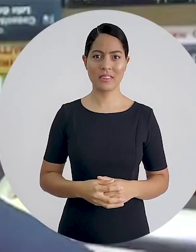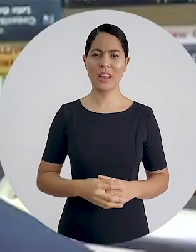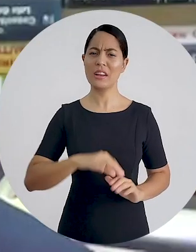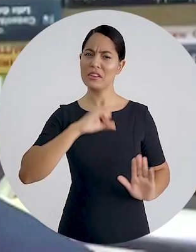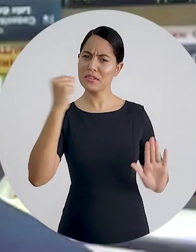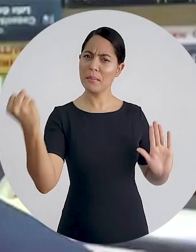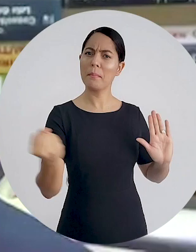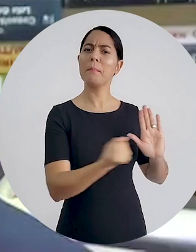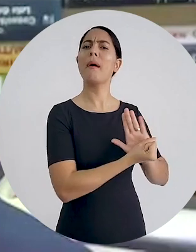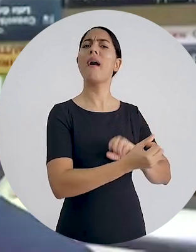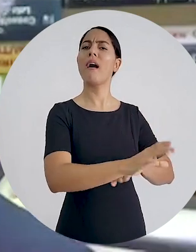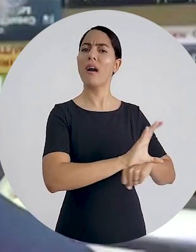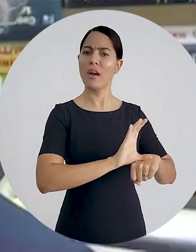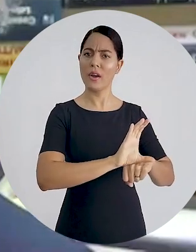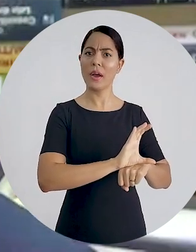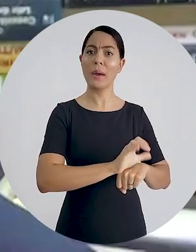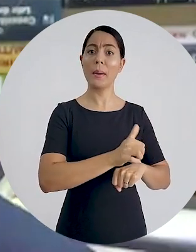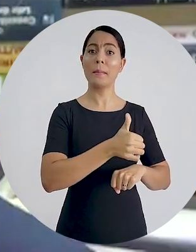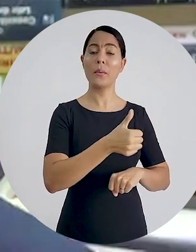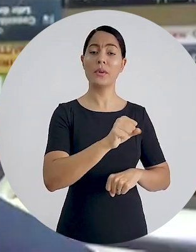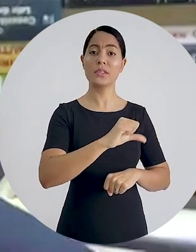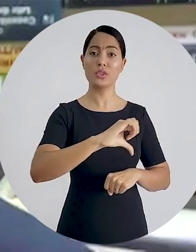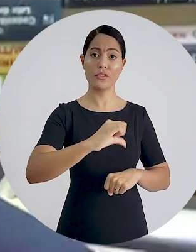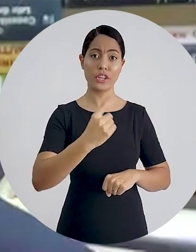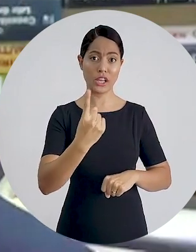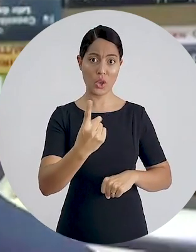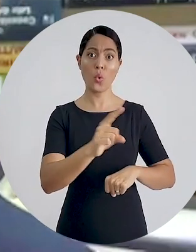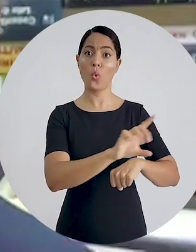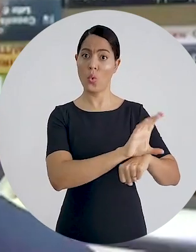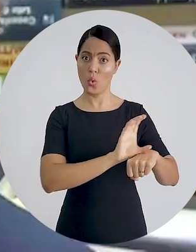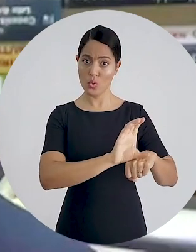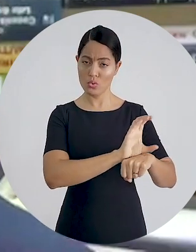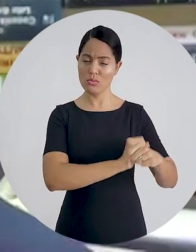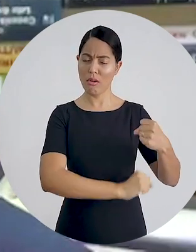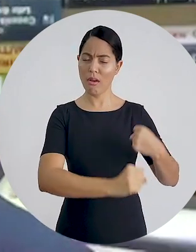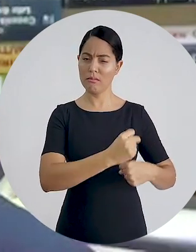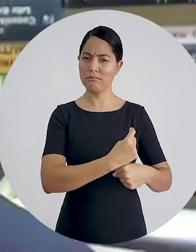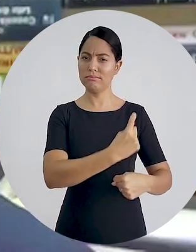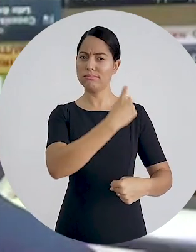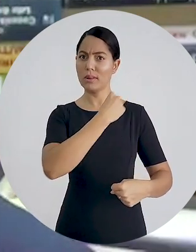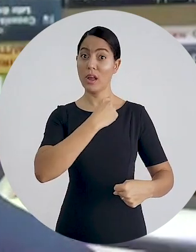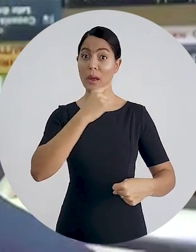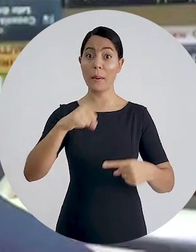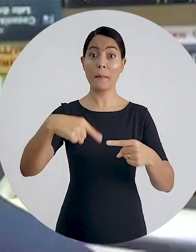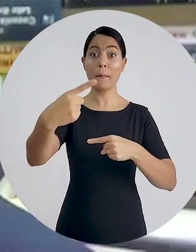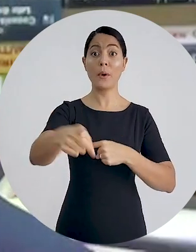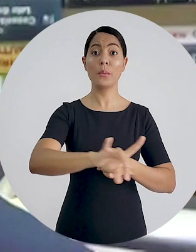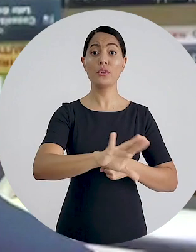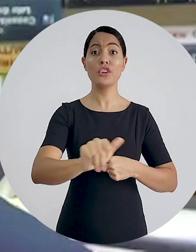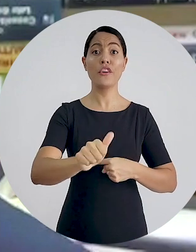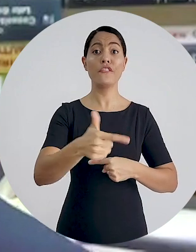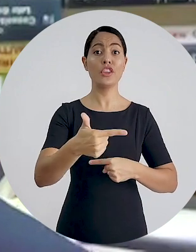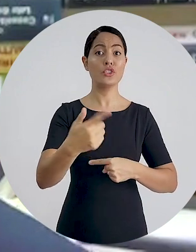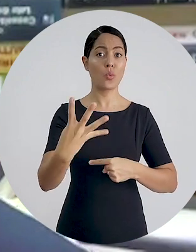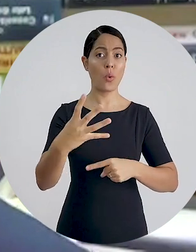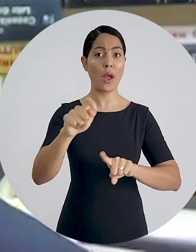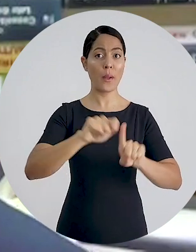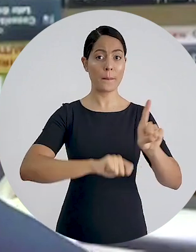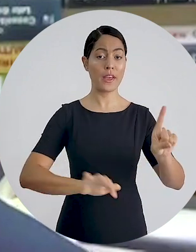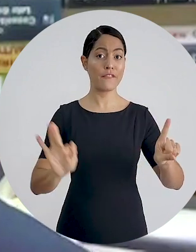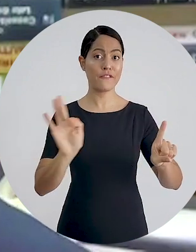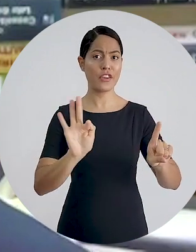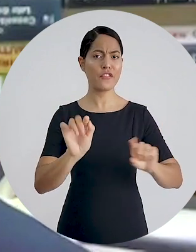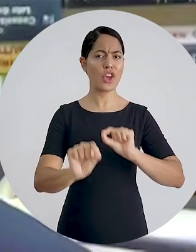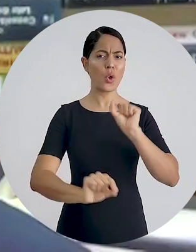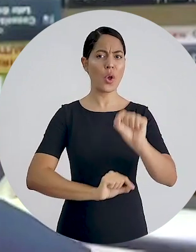da Constituição de 1891, que completa exatamente no próximo dia 24 de